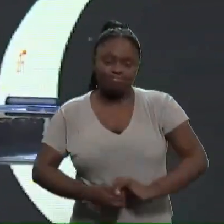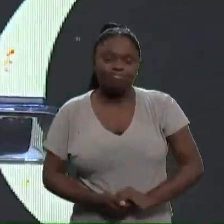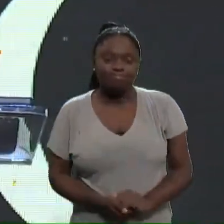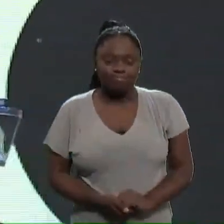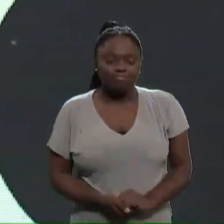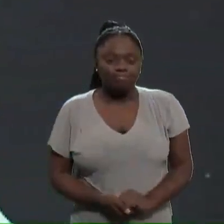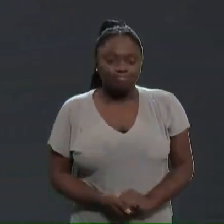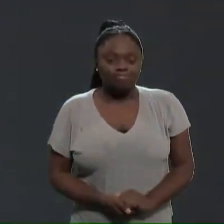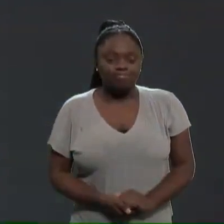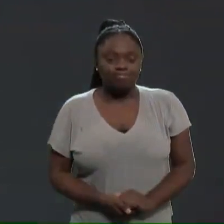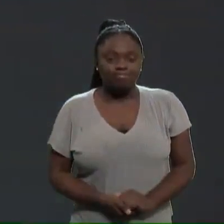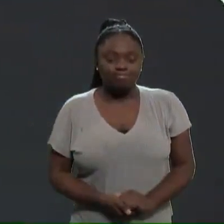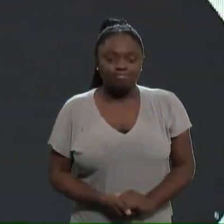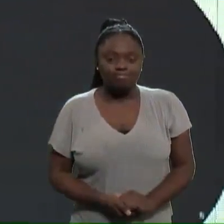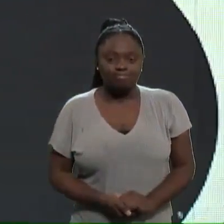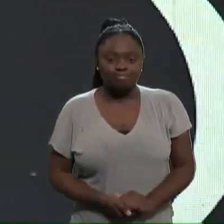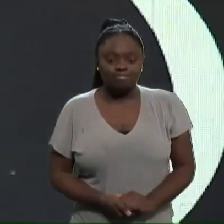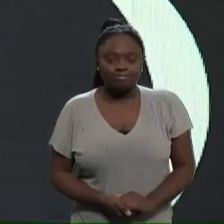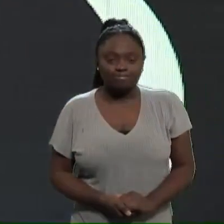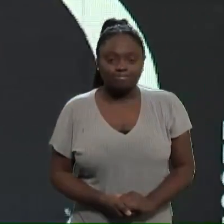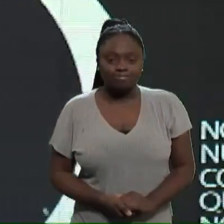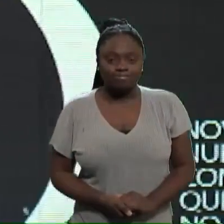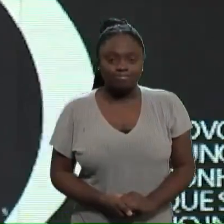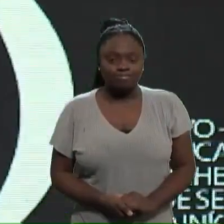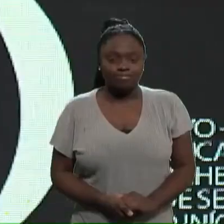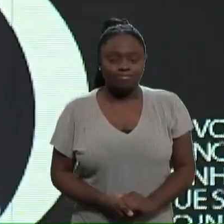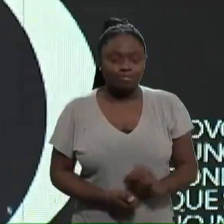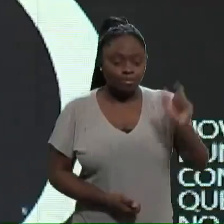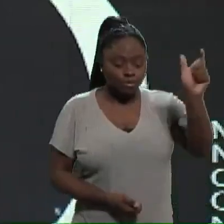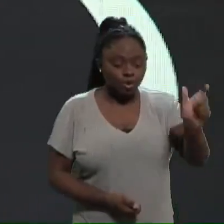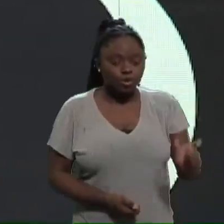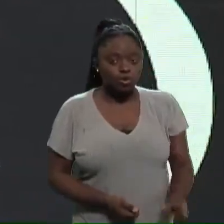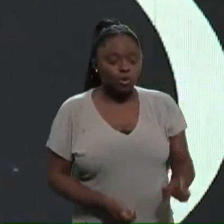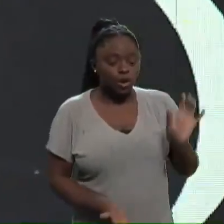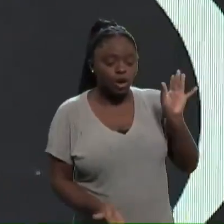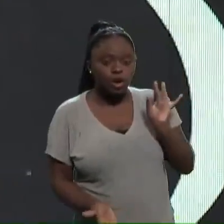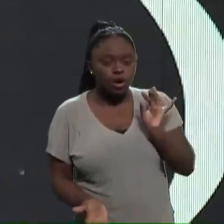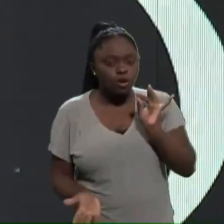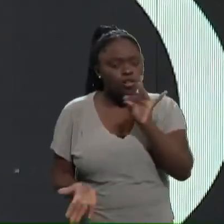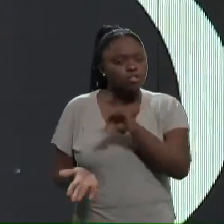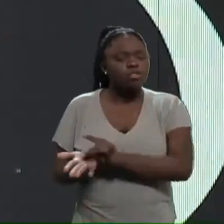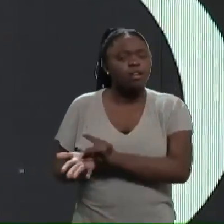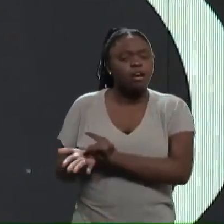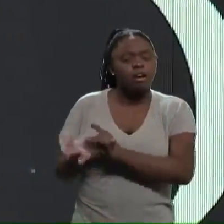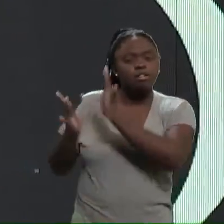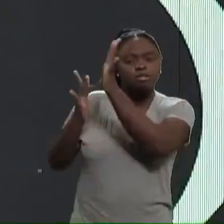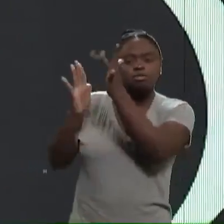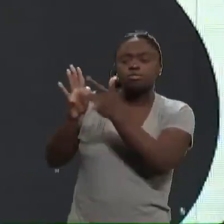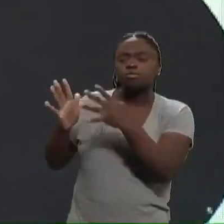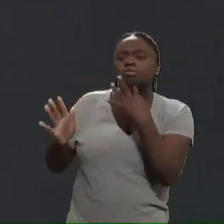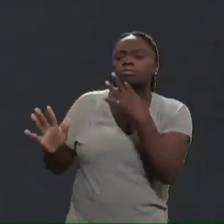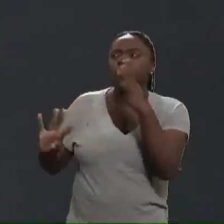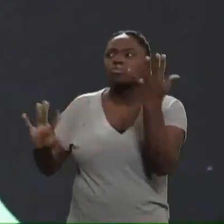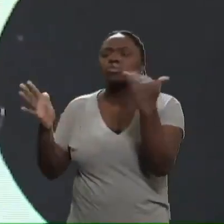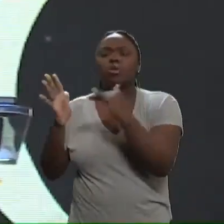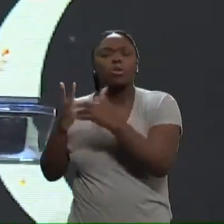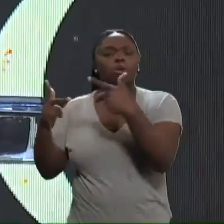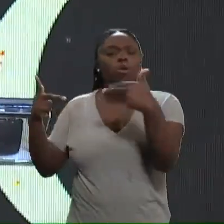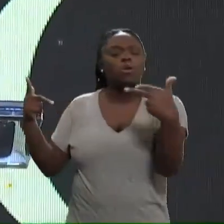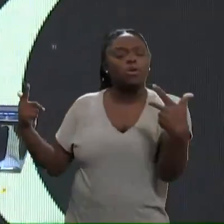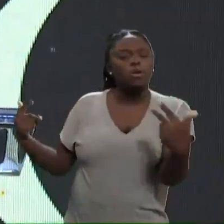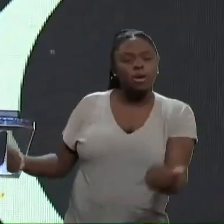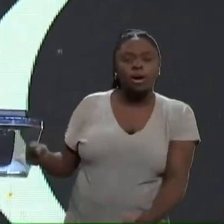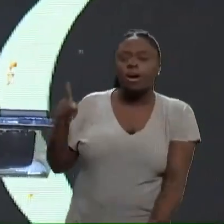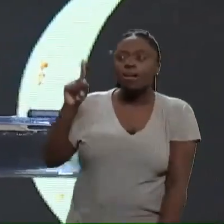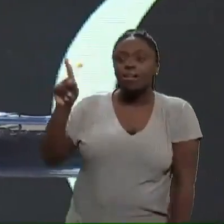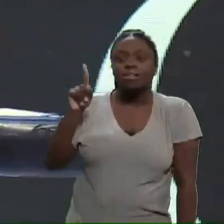Somente pode produzir o novo aquele que é completamente original, aquele que é o alfa e o ômega, aquele que conhece todas as coisas,